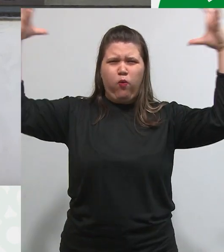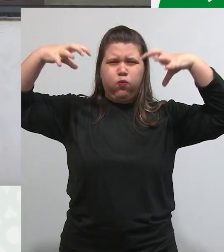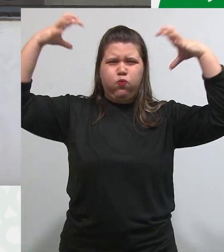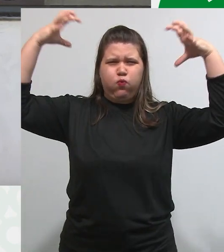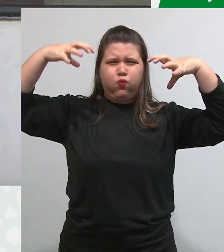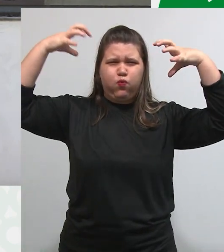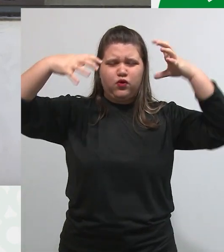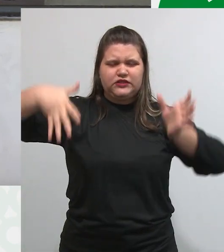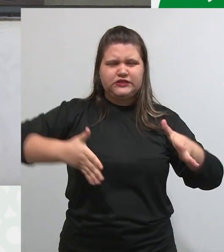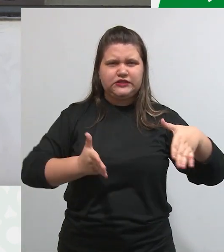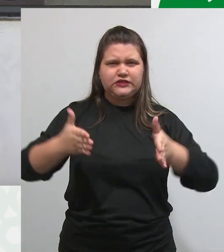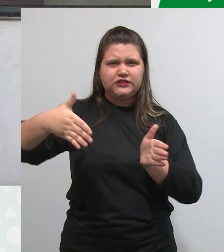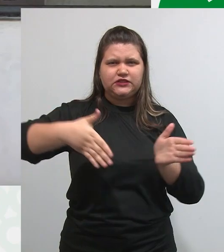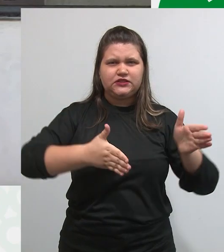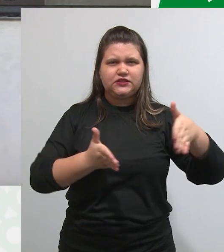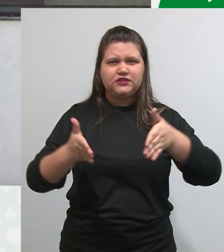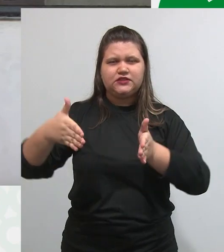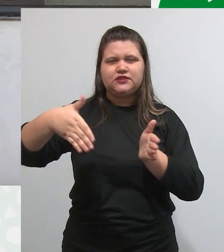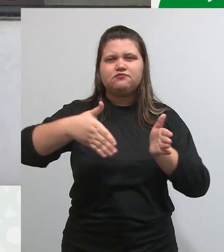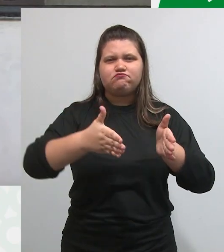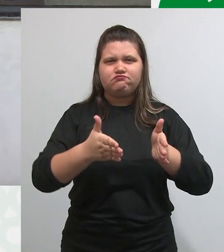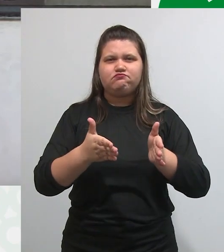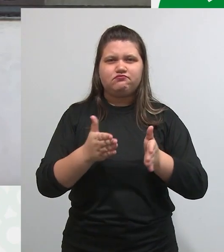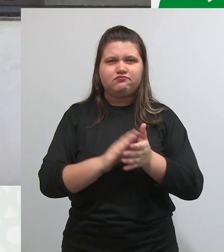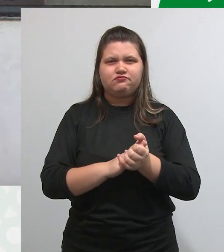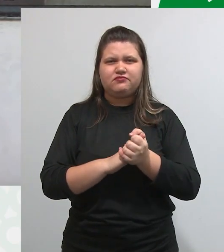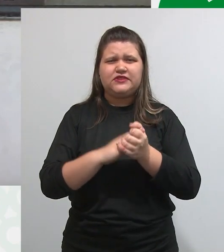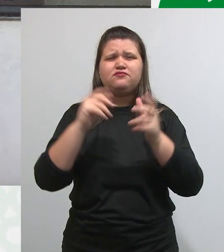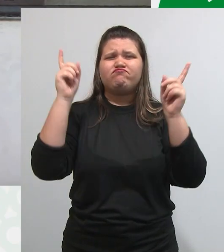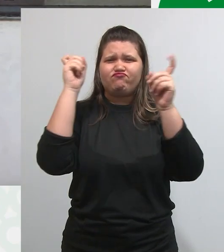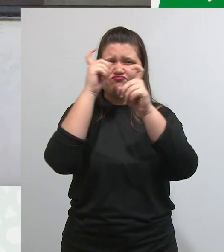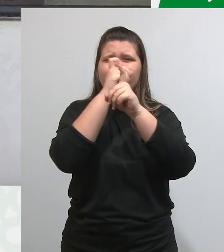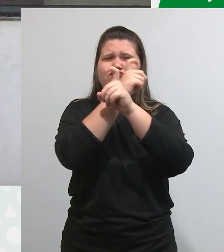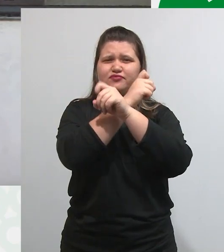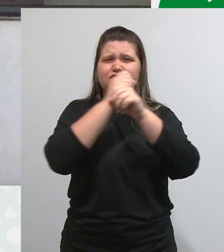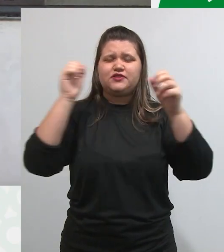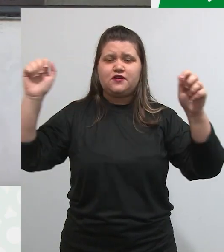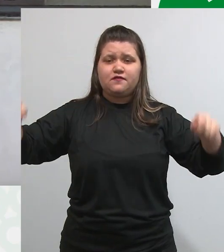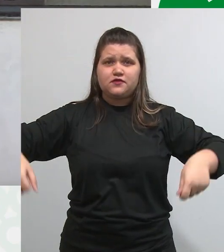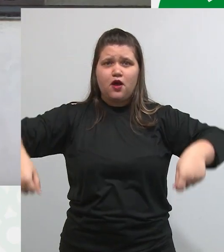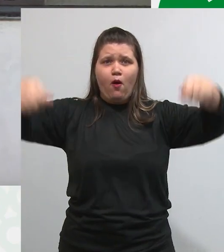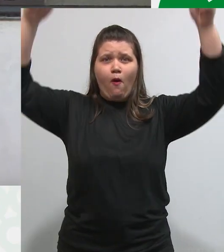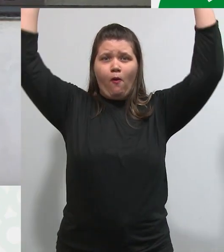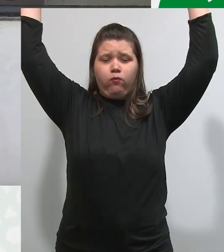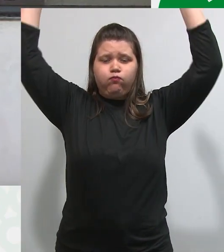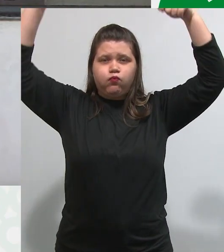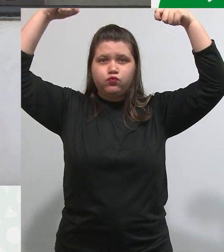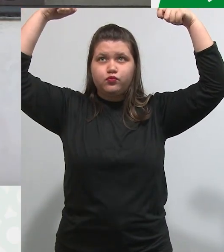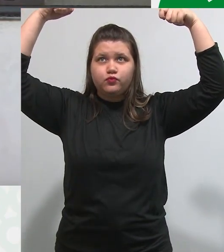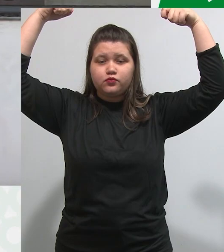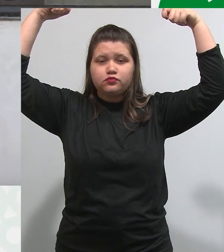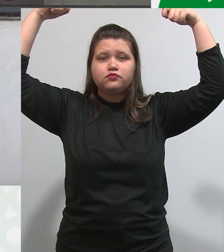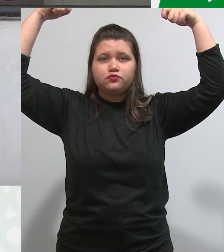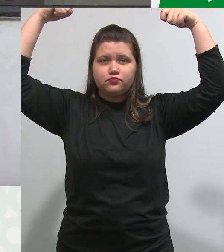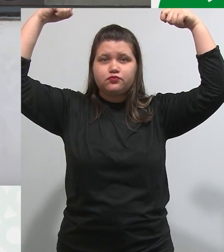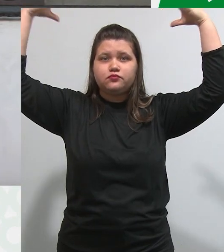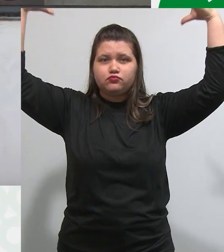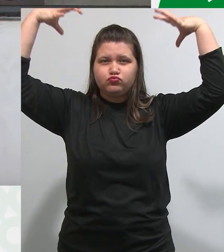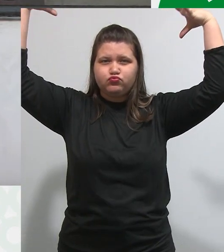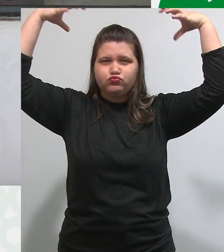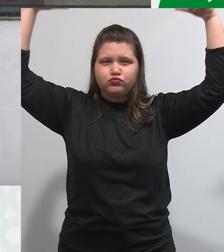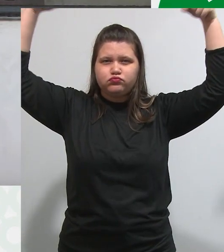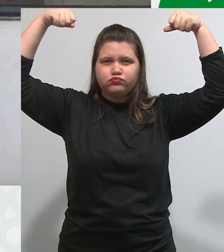estrada, porque na época das águas não era fácil, né? Às vezes tomava chuva, jogava uma lona por cima da cabeça,